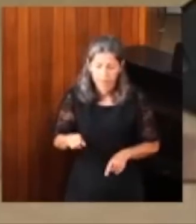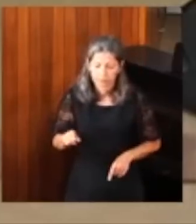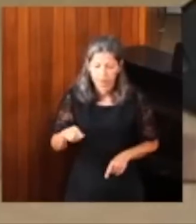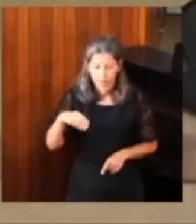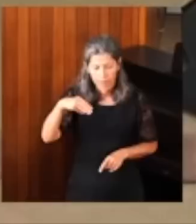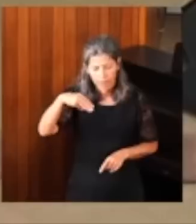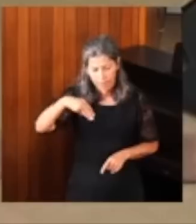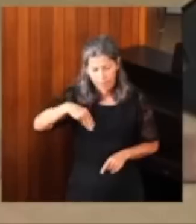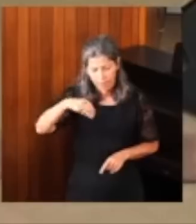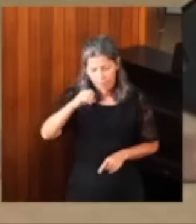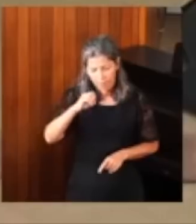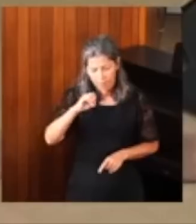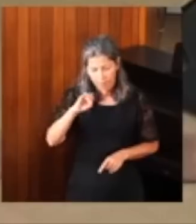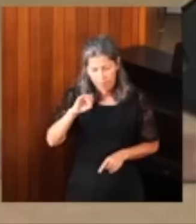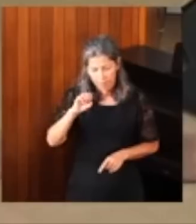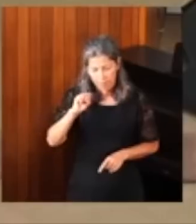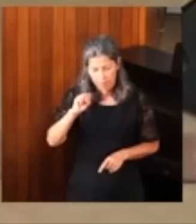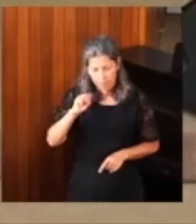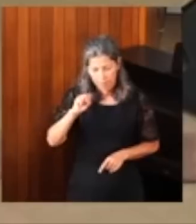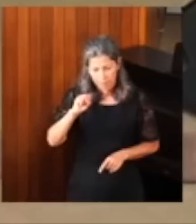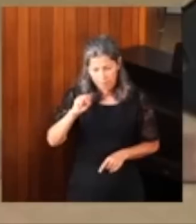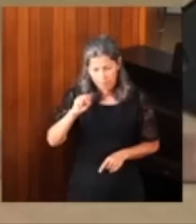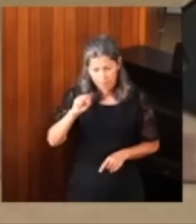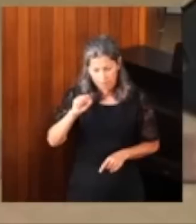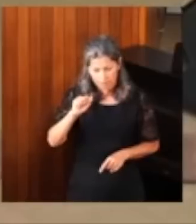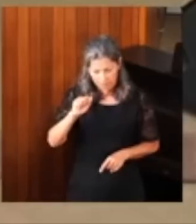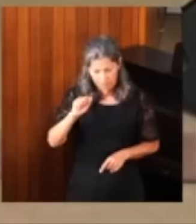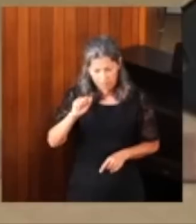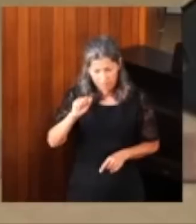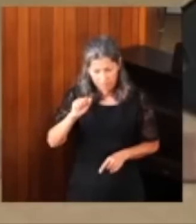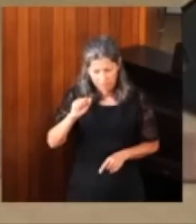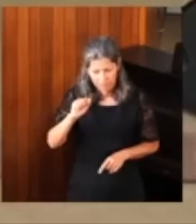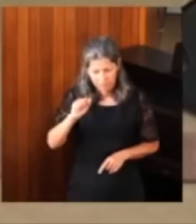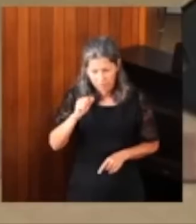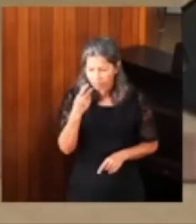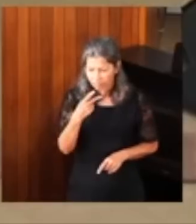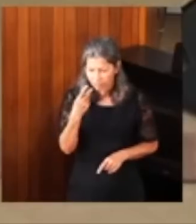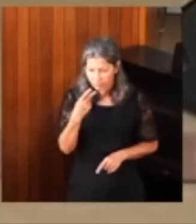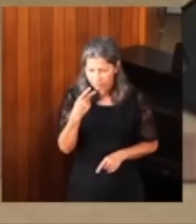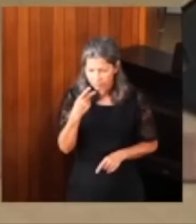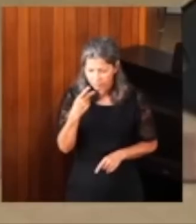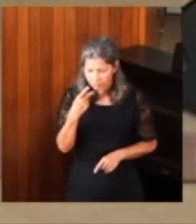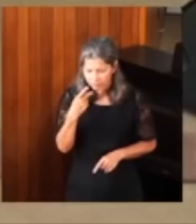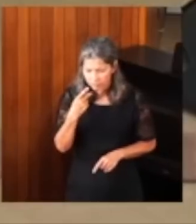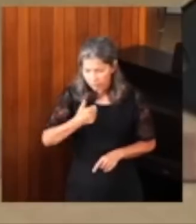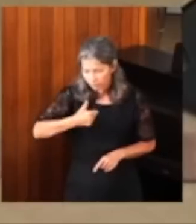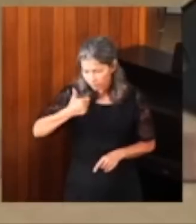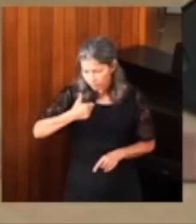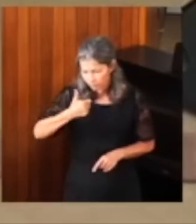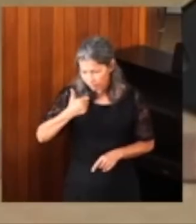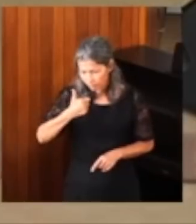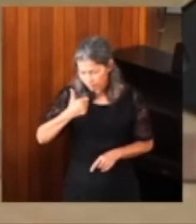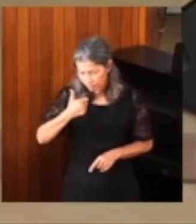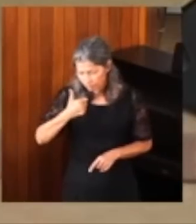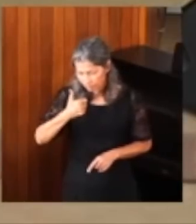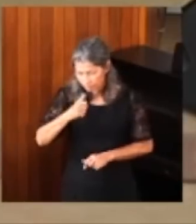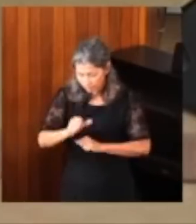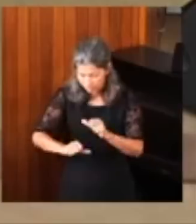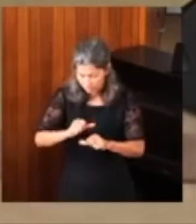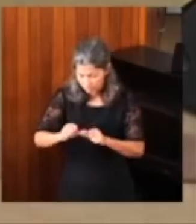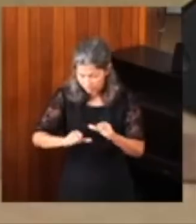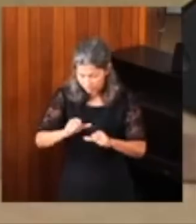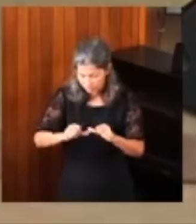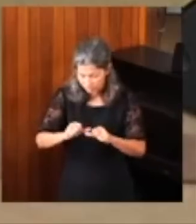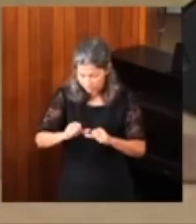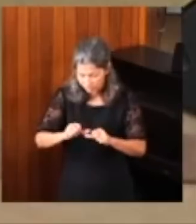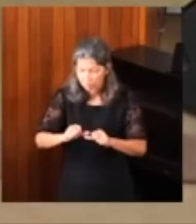Elias e Moisés. E quando fala Elias e Moisés, a gente lembra de quê? A forma como a Bíblia era conhecida nos tempos do Novo Testamento ali,